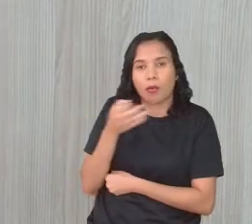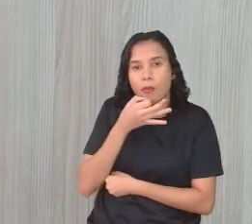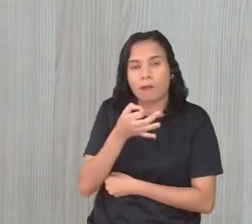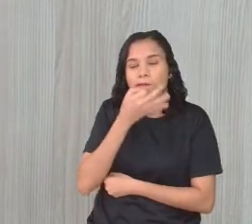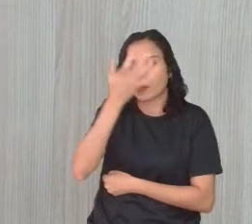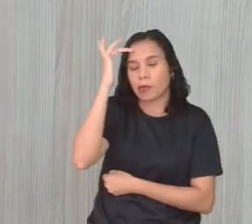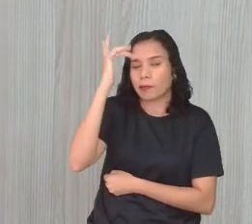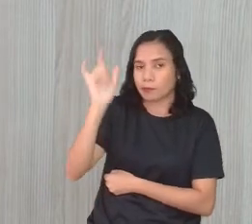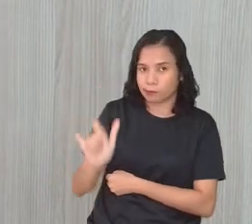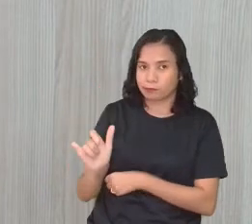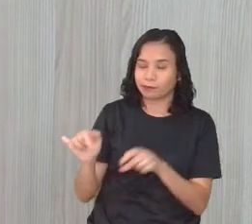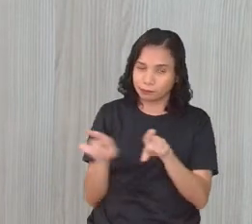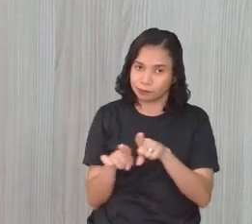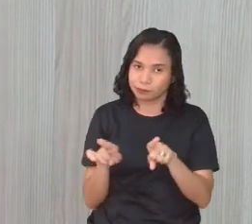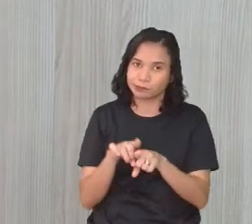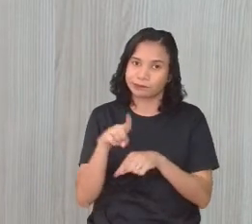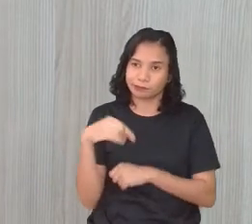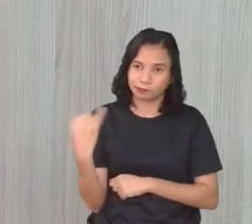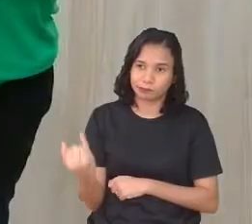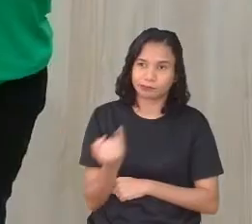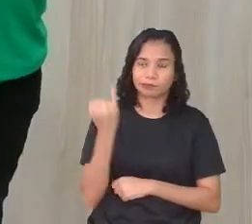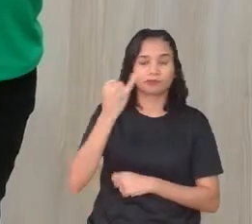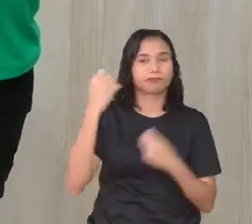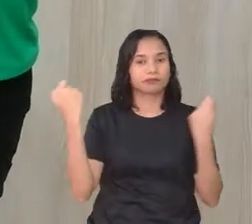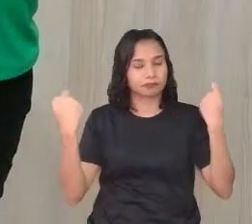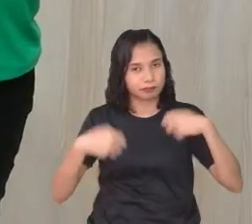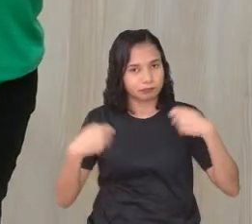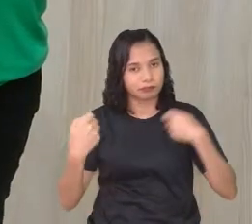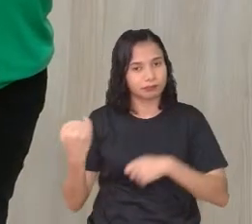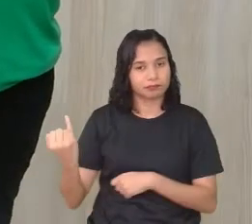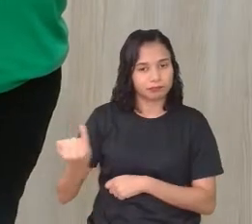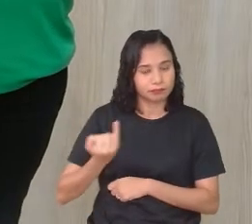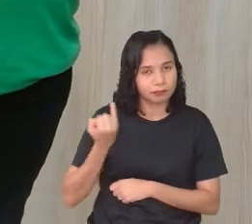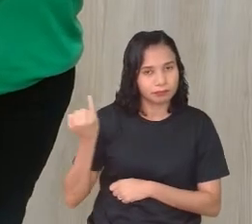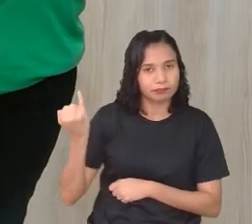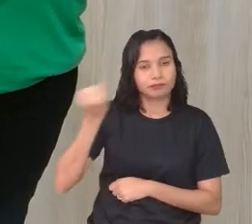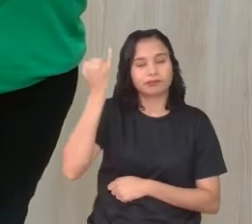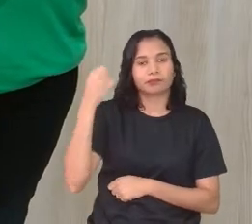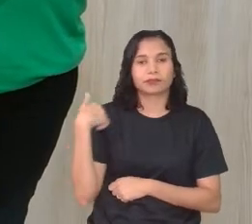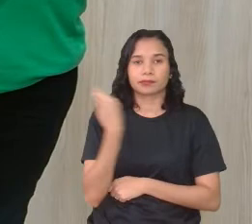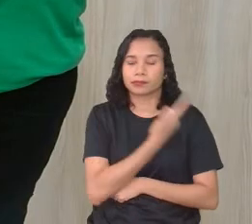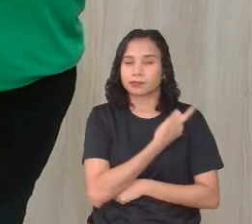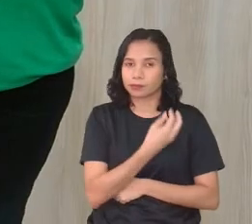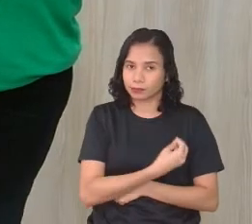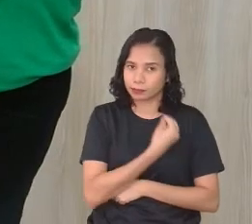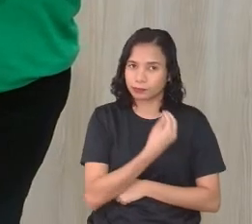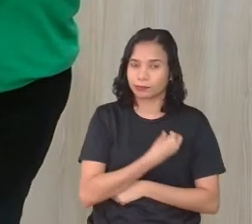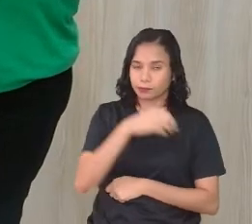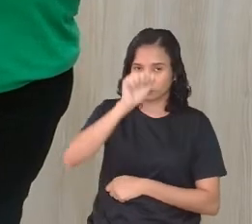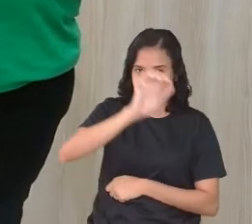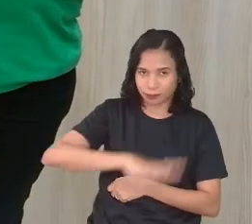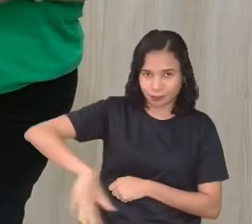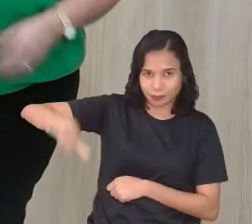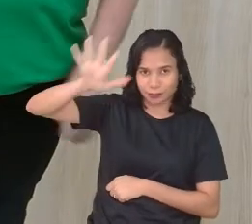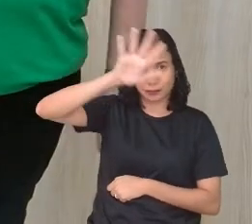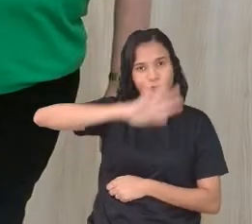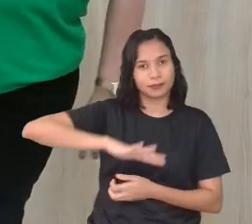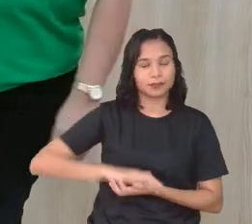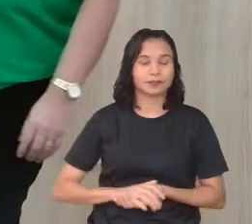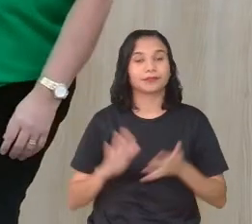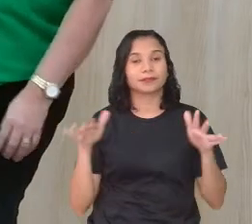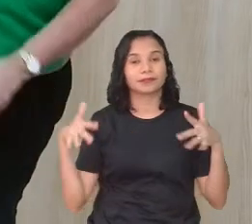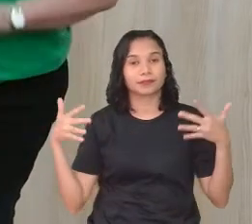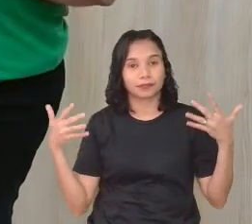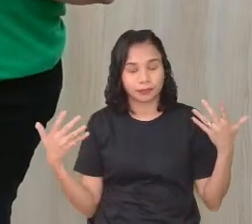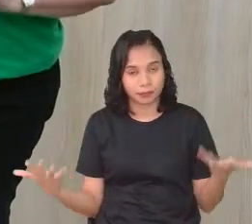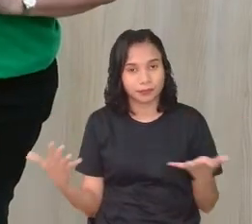do outro também. Isso é muito importante, precioso, minha gente, para a nossa vida num todo.